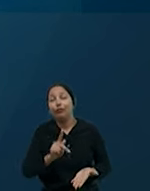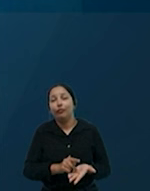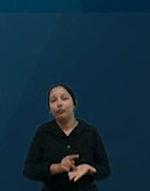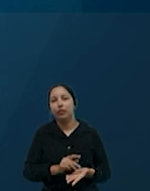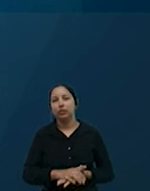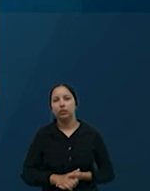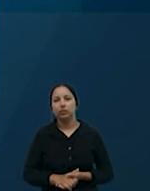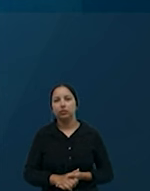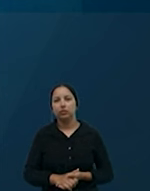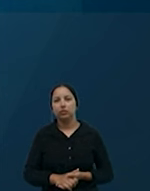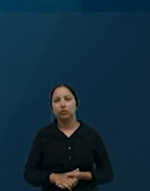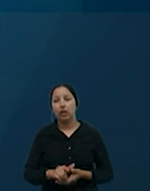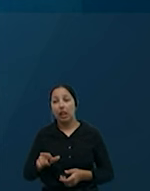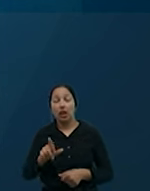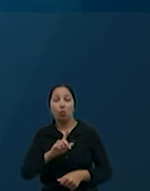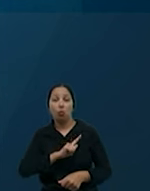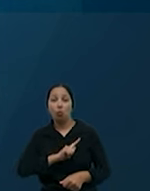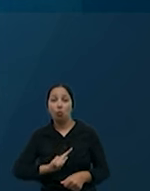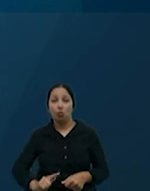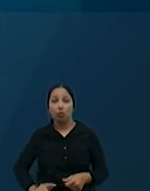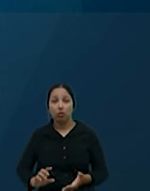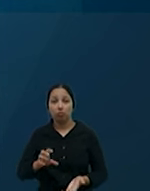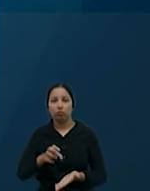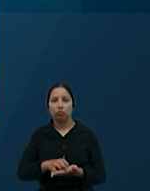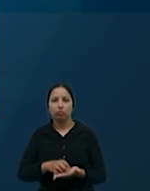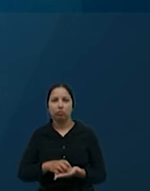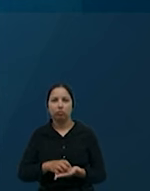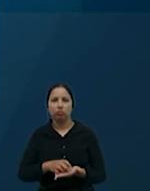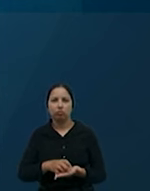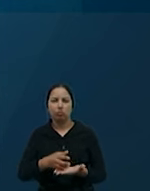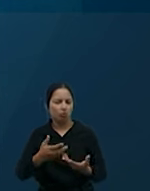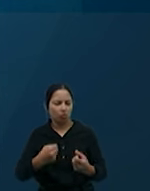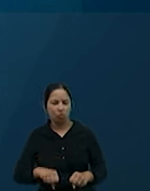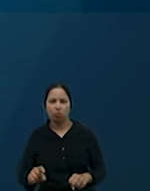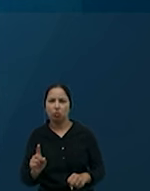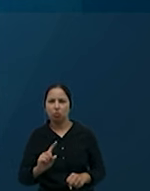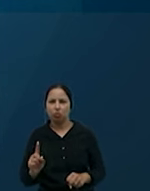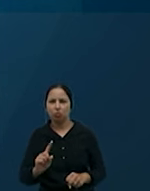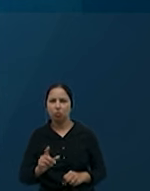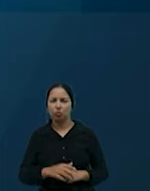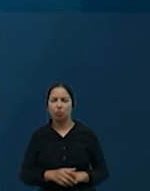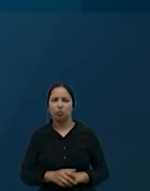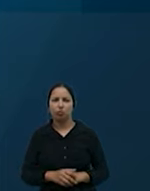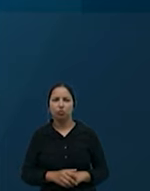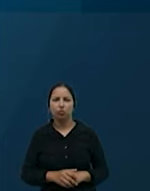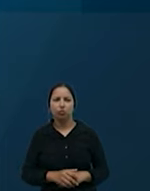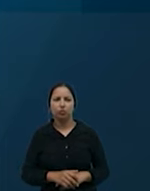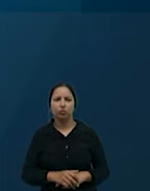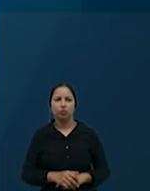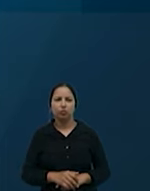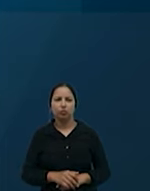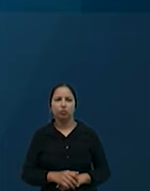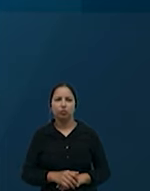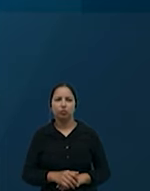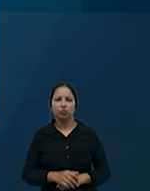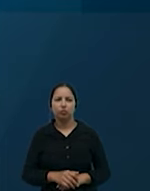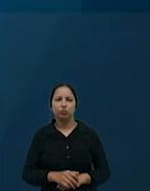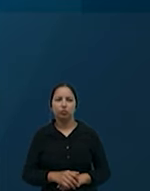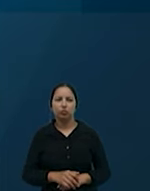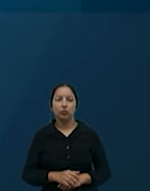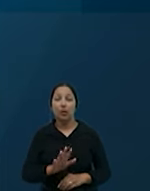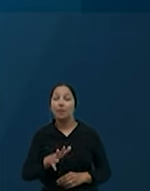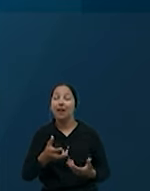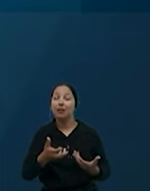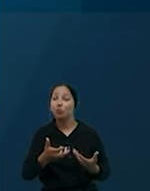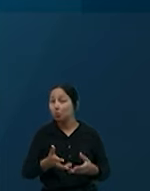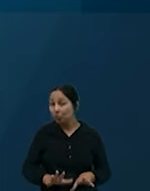ente público em reconhecer uma prescrição intercorrente. E, muitas vezes, essa recusa, que acaba culminando com o